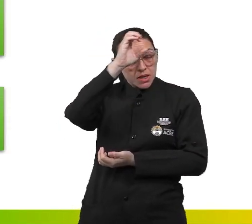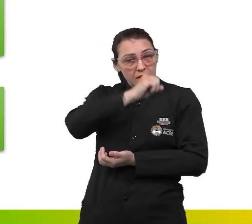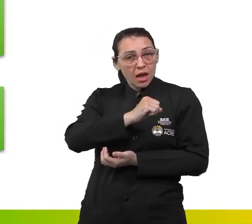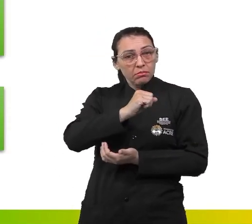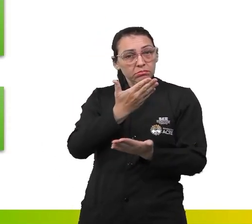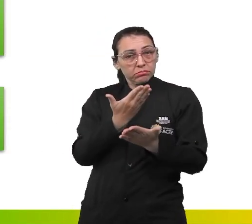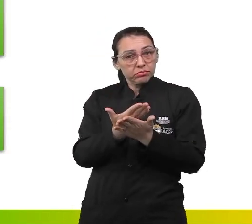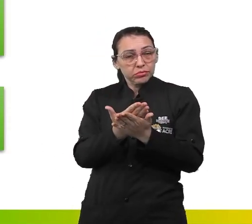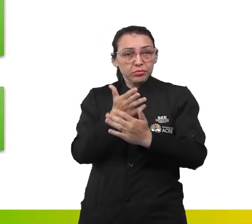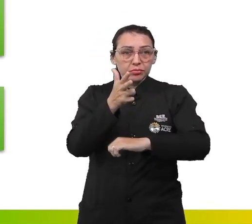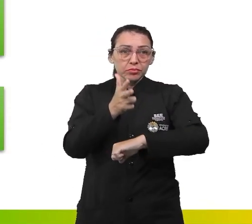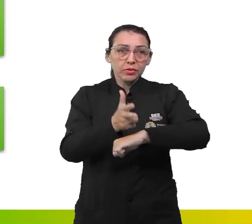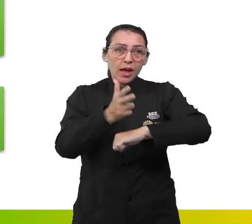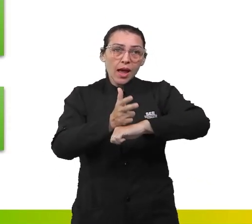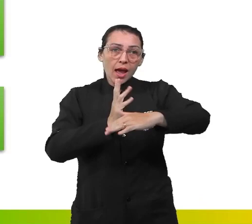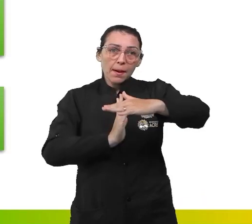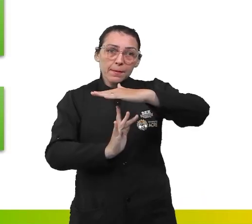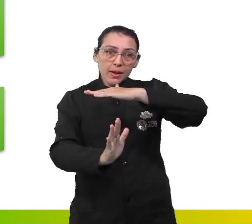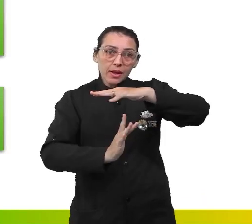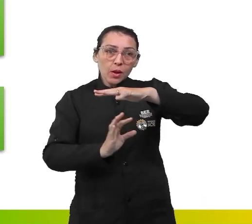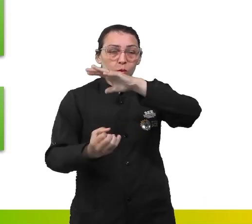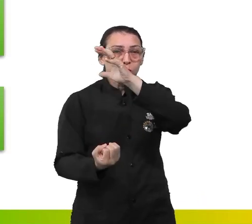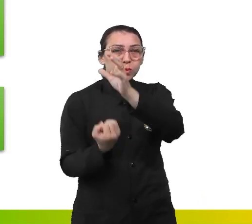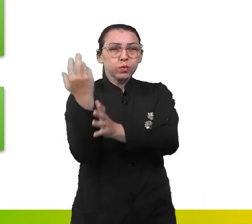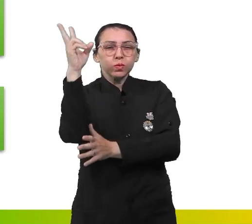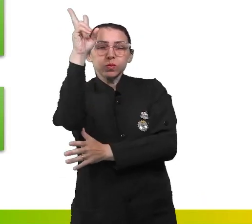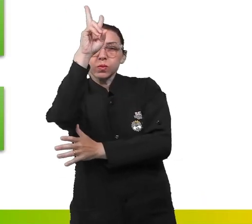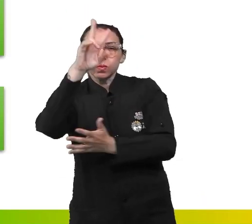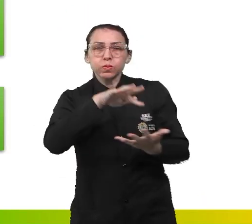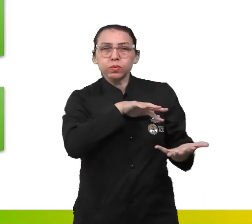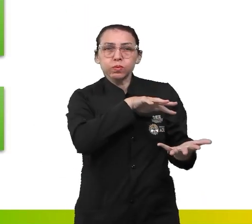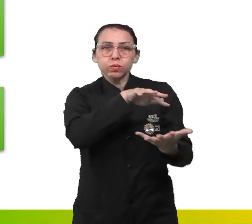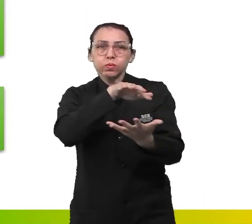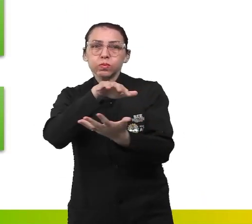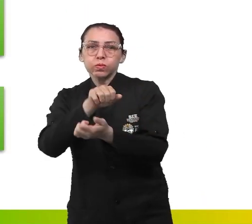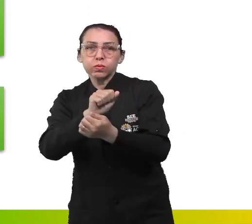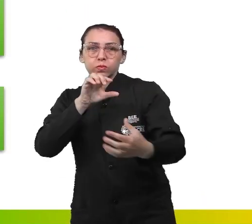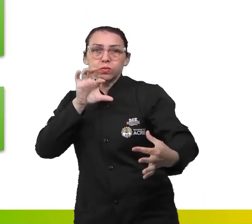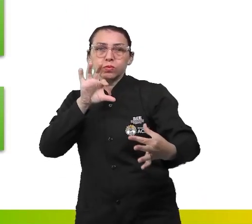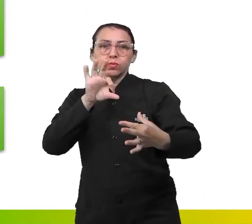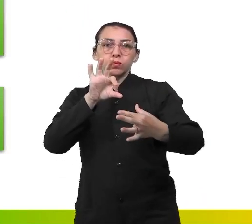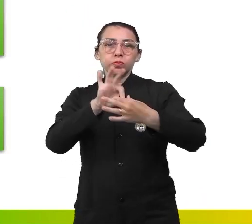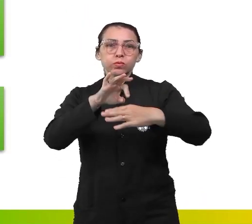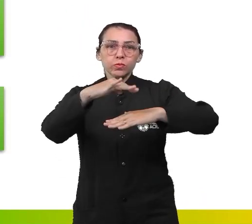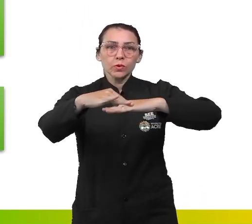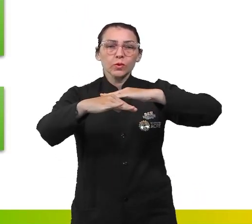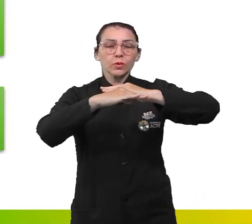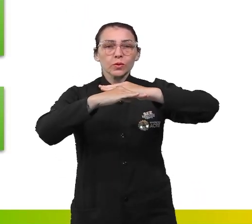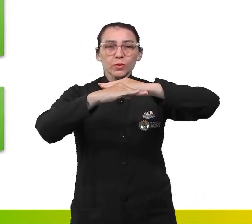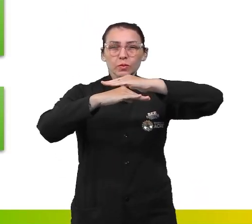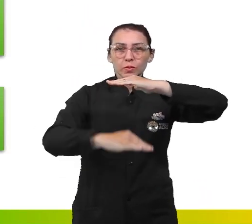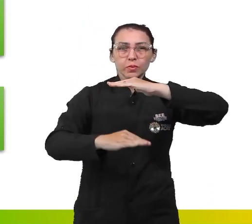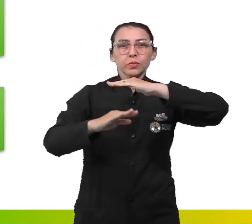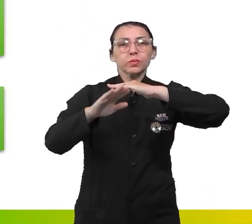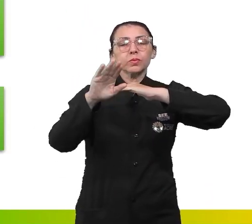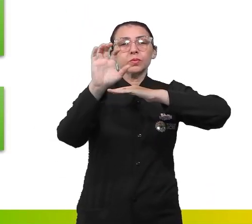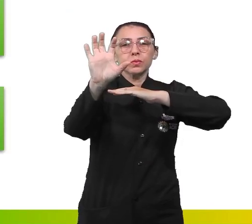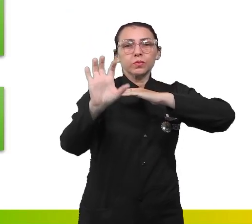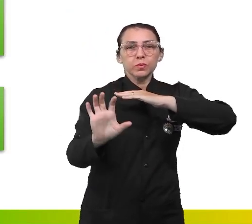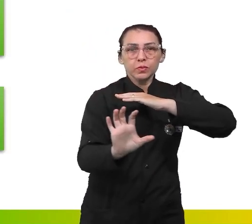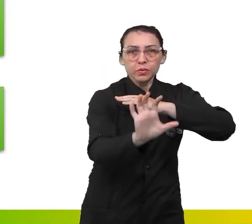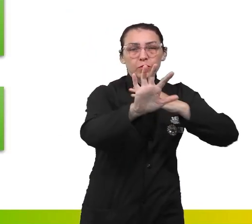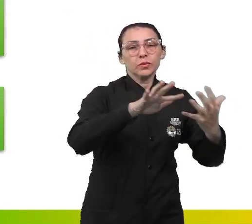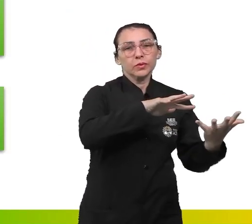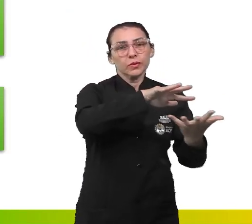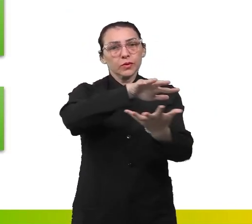longo dessa videoaula que a migração é um fenômeno histórico e global ligado às